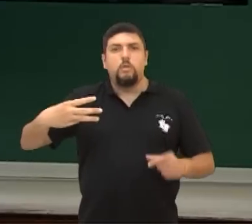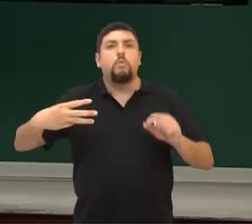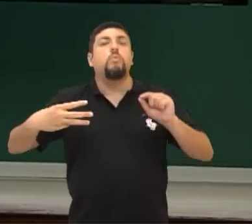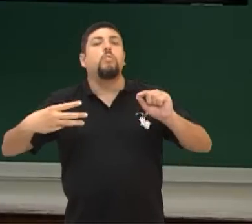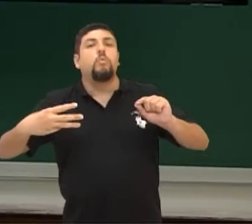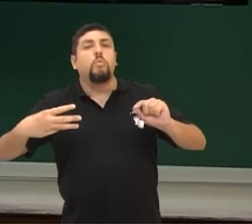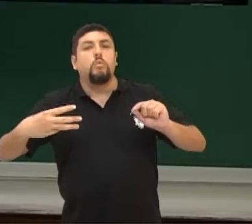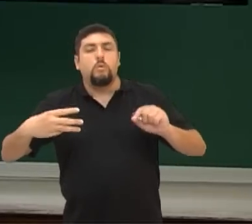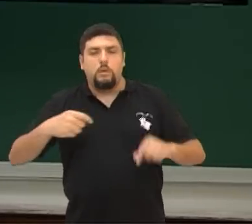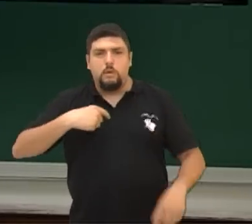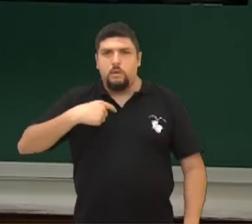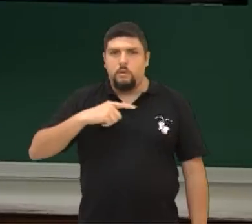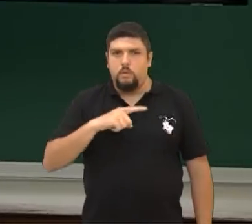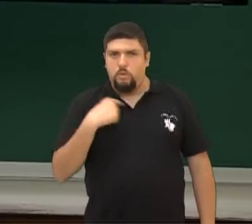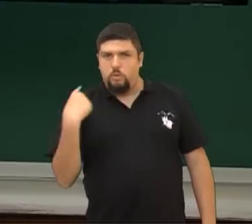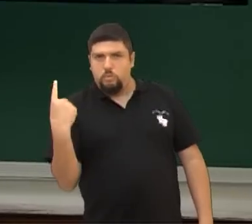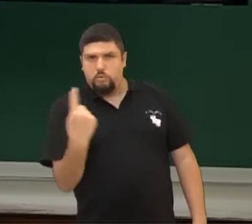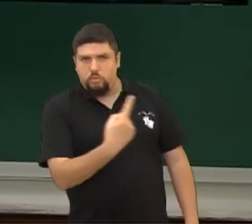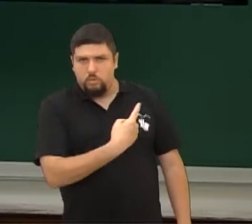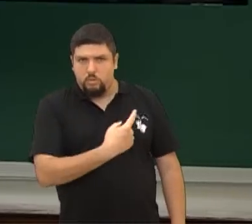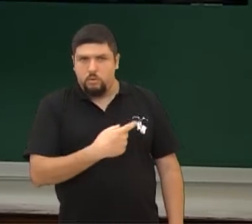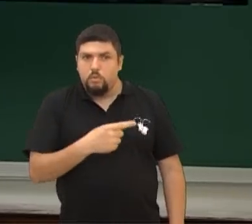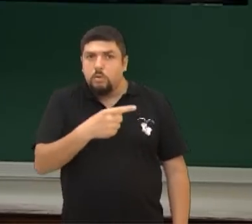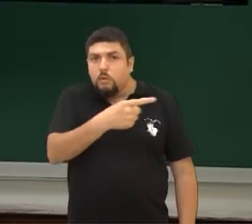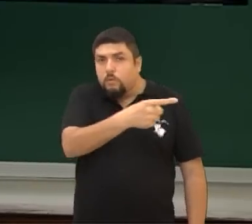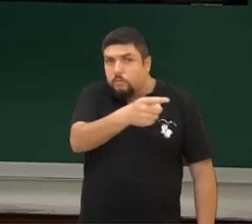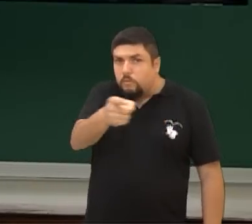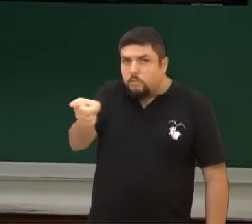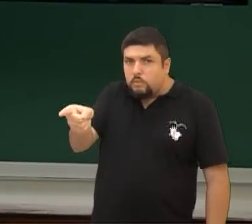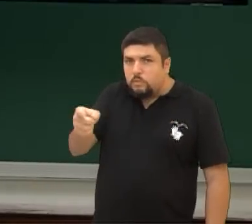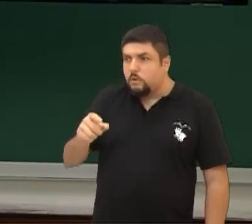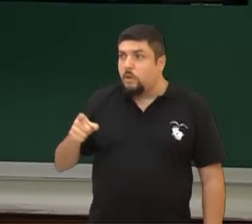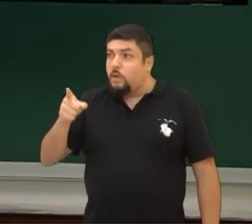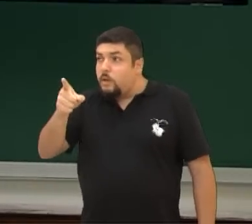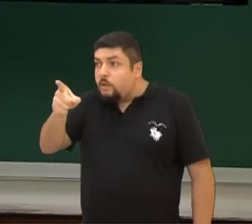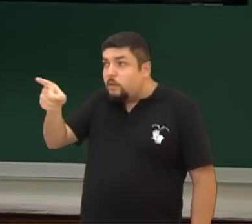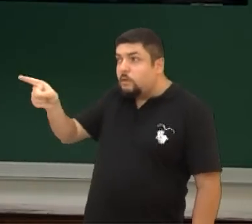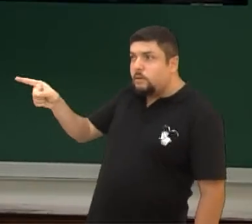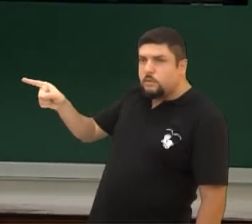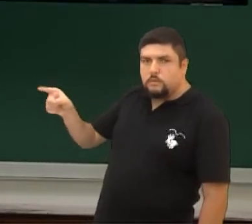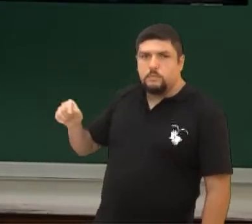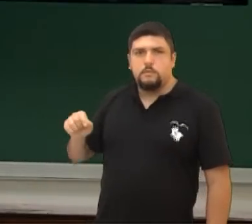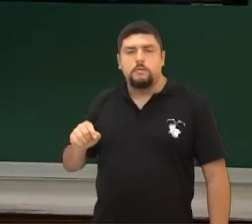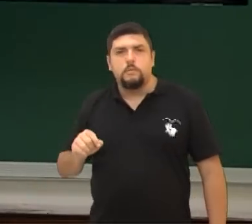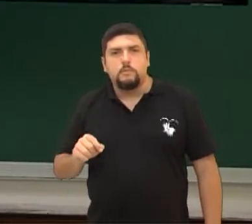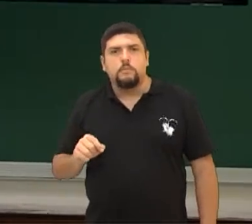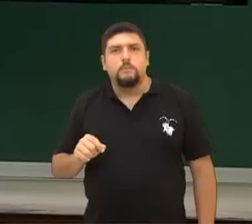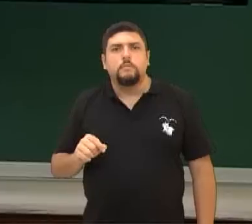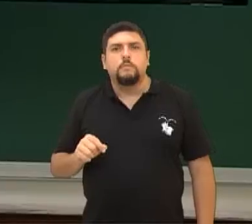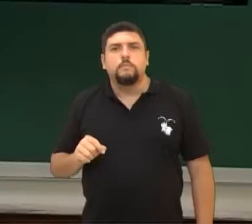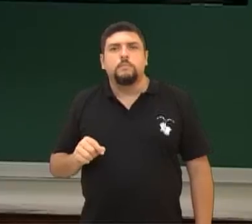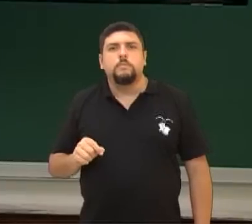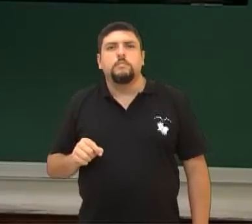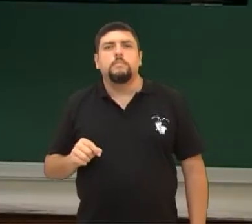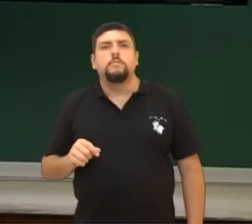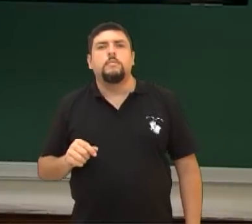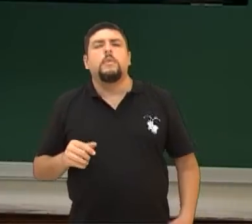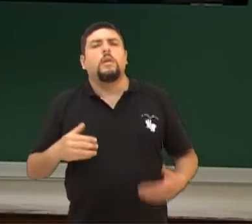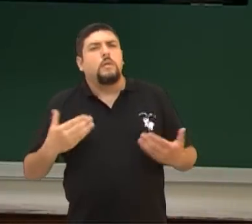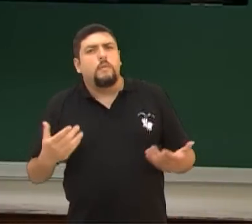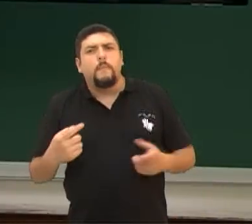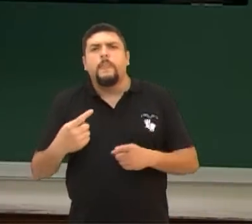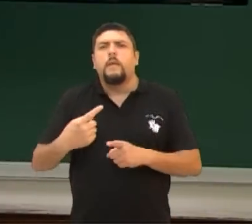o nós, o vós, o eles ou elas, né? Vamos lá entender por